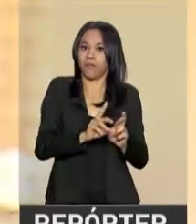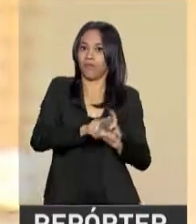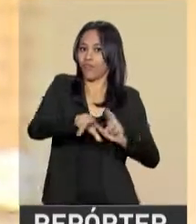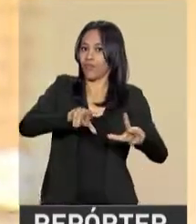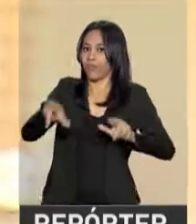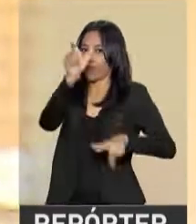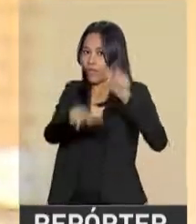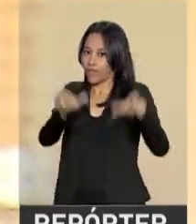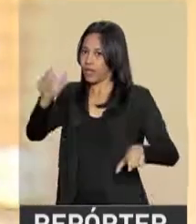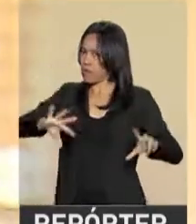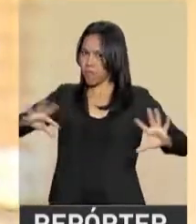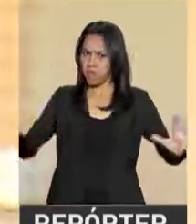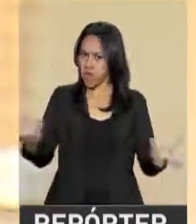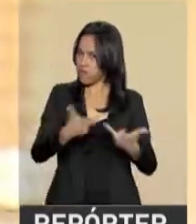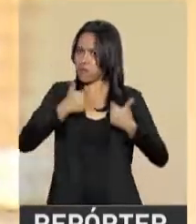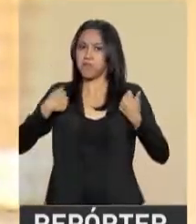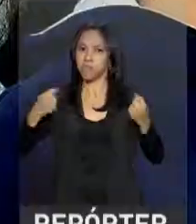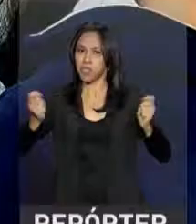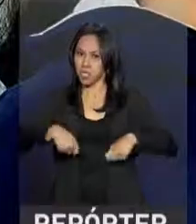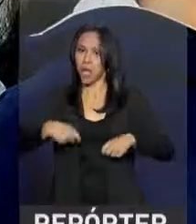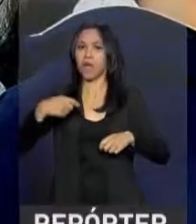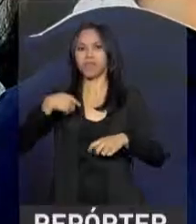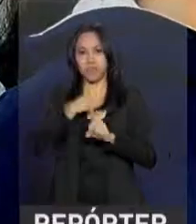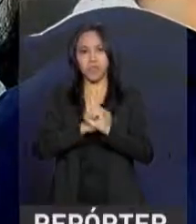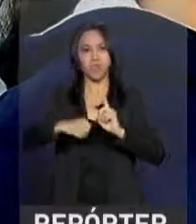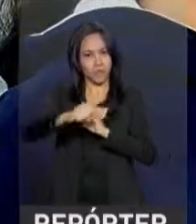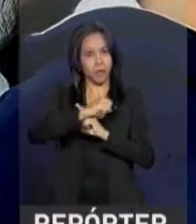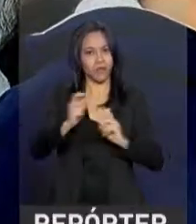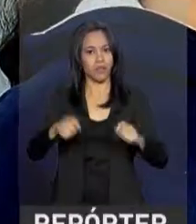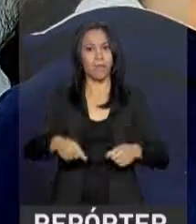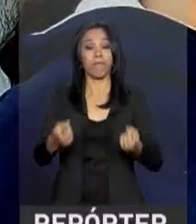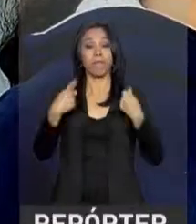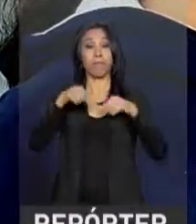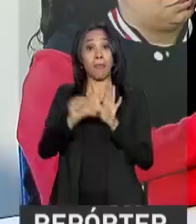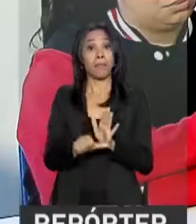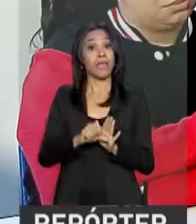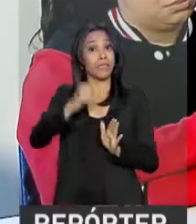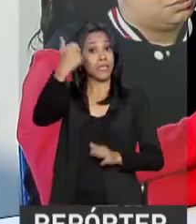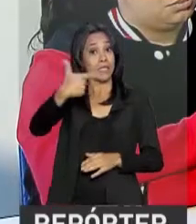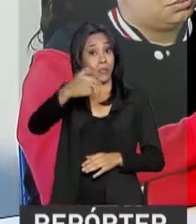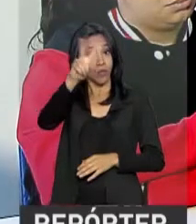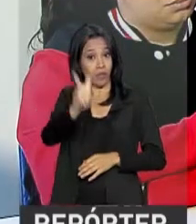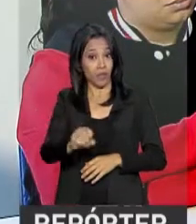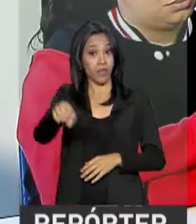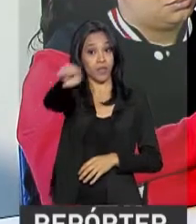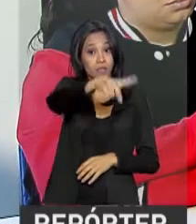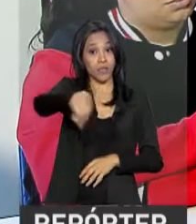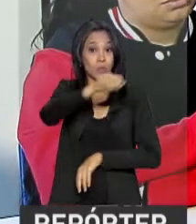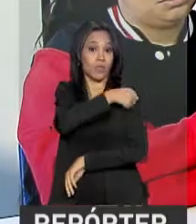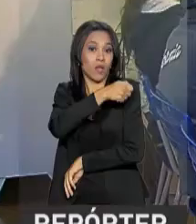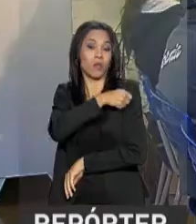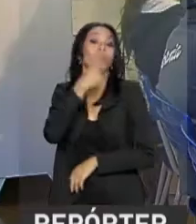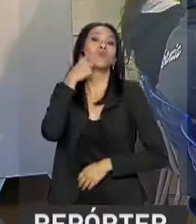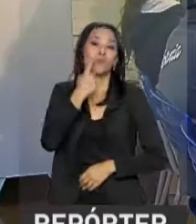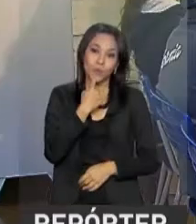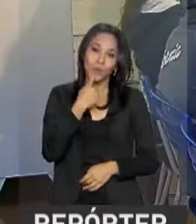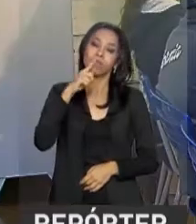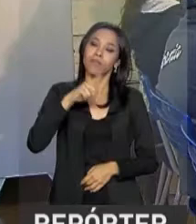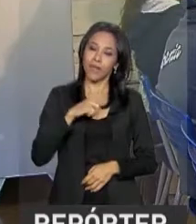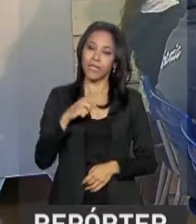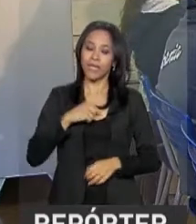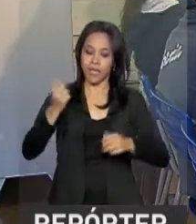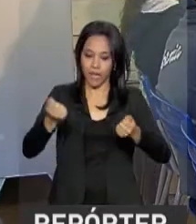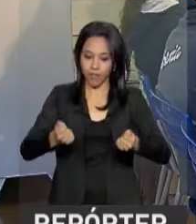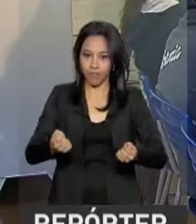seu papel maravilhosamente dentro da sociedade. Pela segunda vez na história do Enem, os alunos surdos terão a opção de fazer a